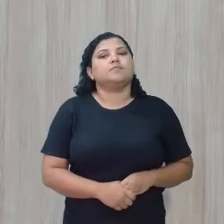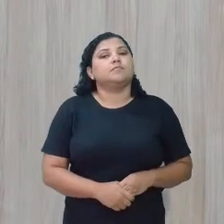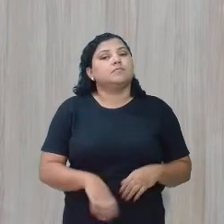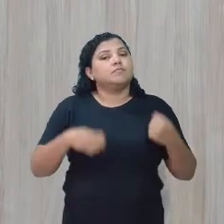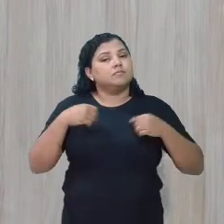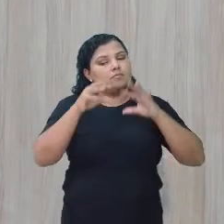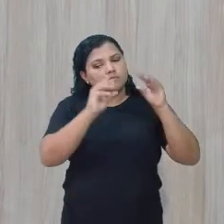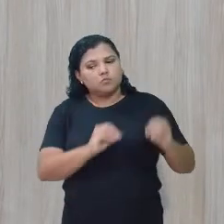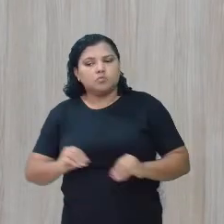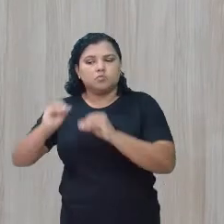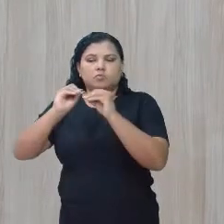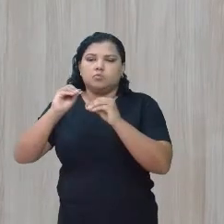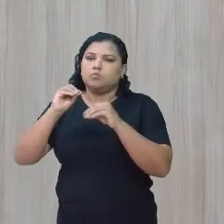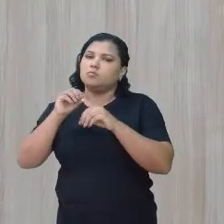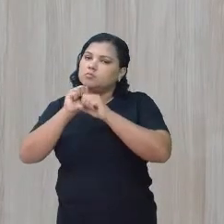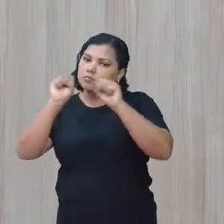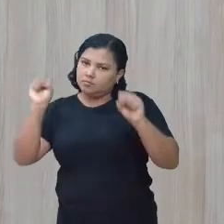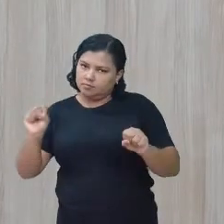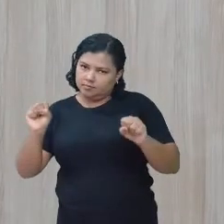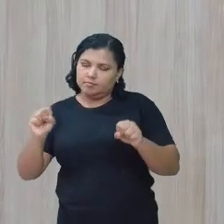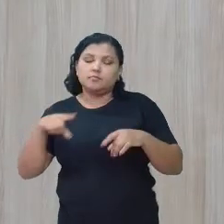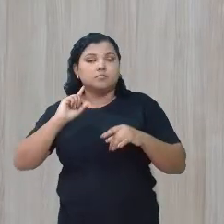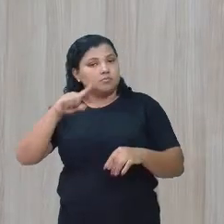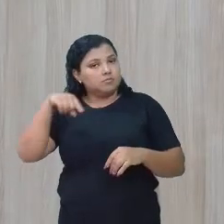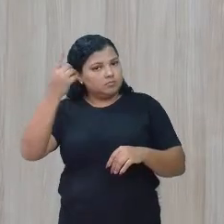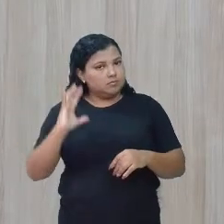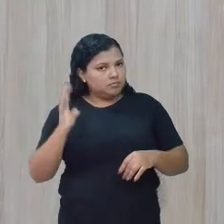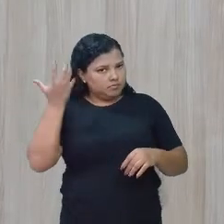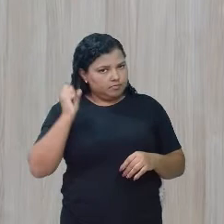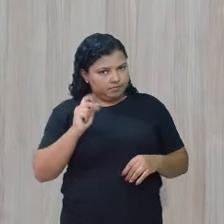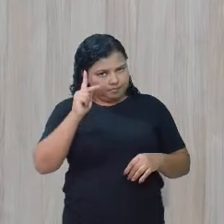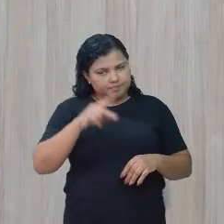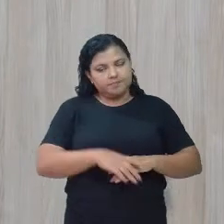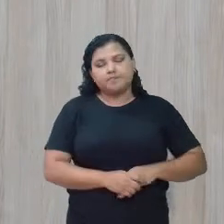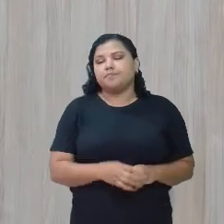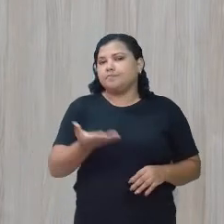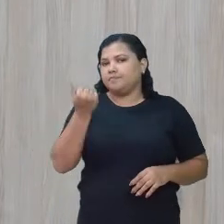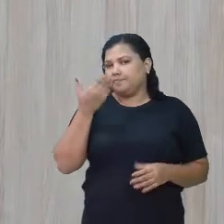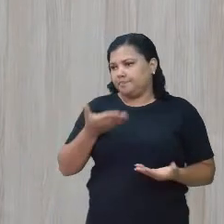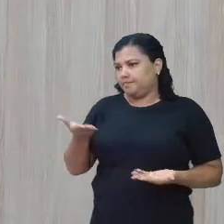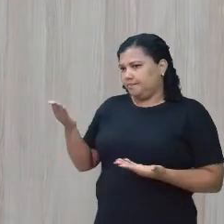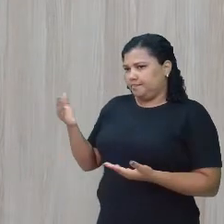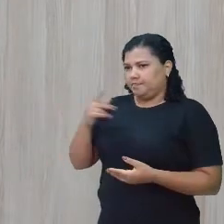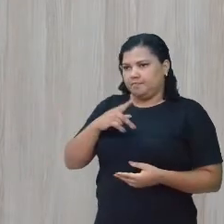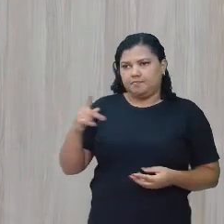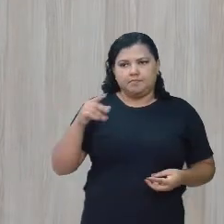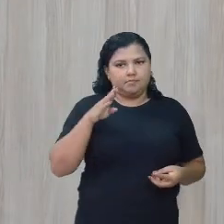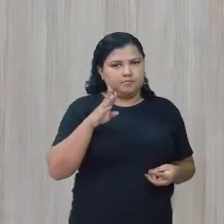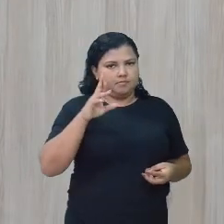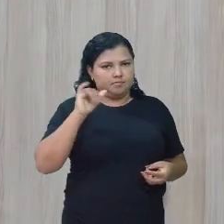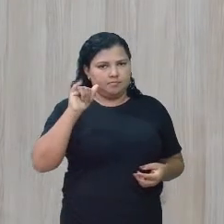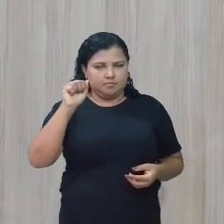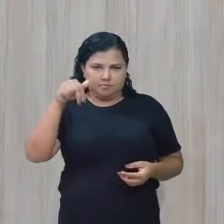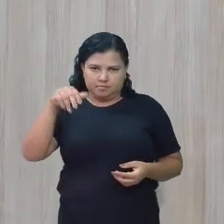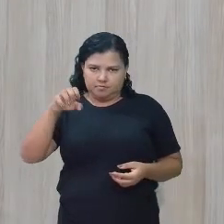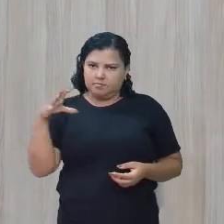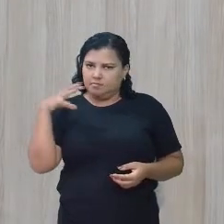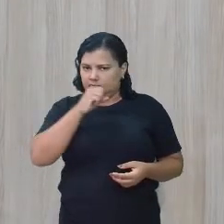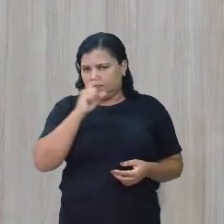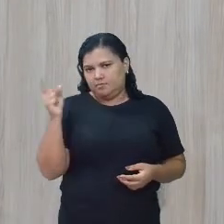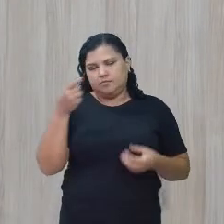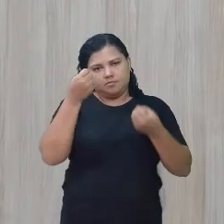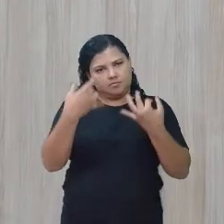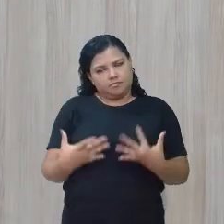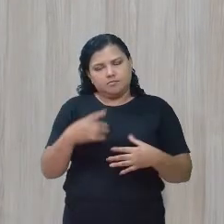que transformar no sistema para depois resolver, certo? Então, eu vou passar aqui a palavra para a Briane, rapidinho, para ela fazer